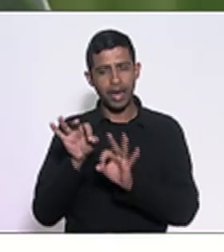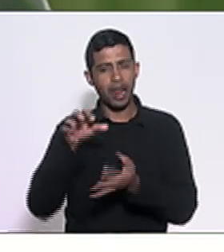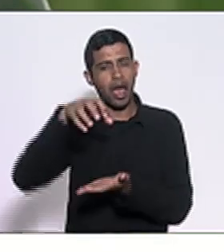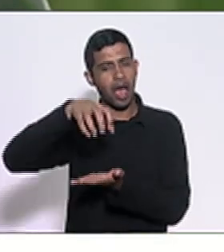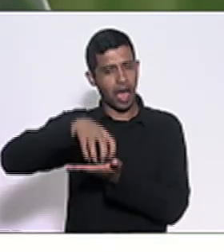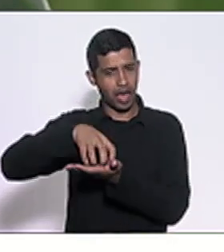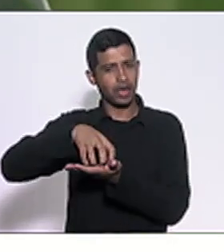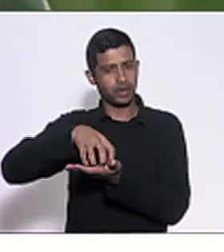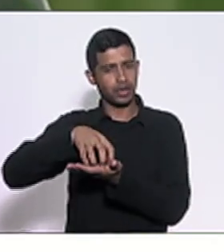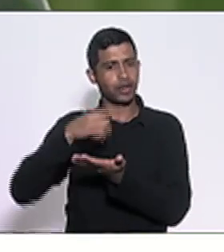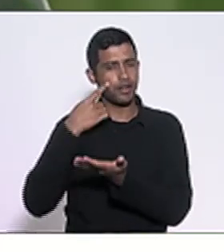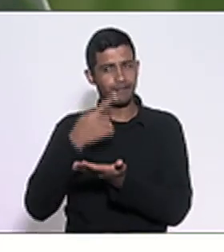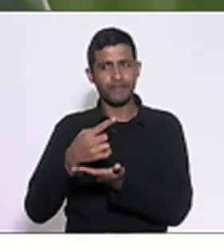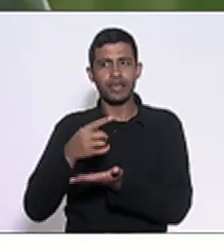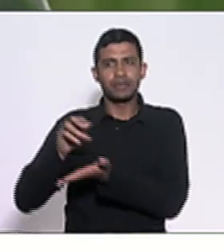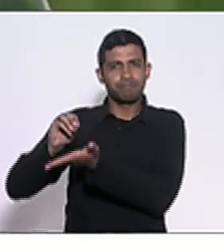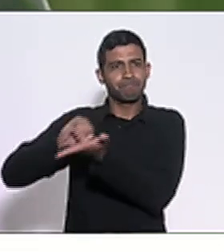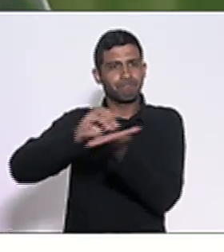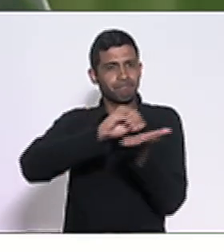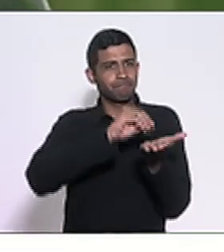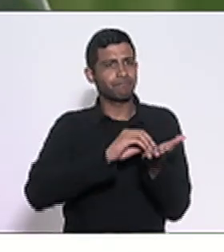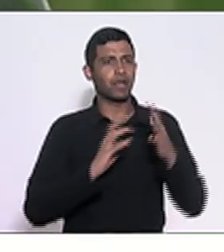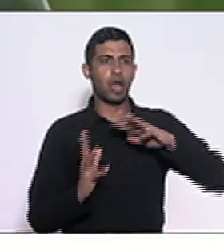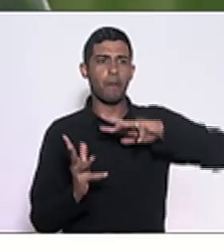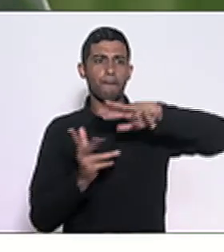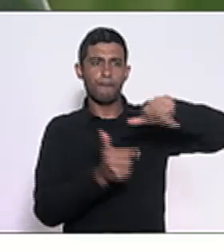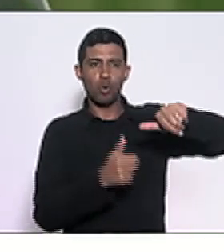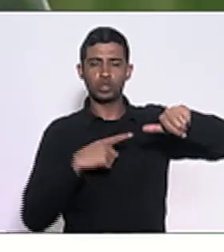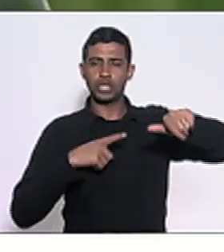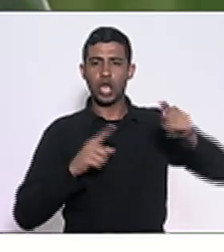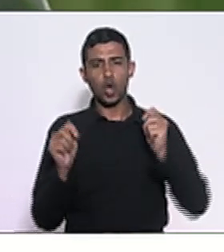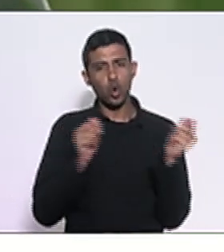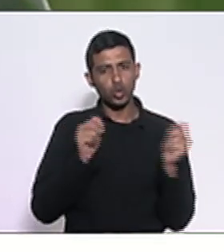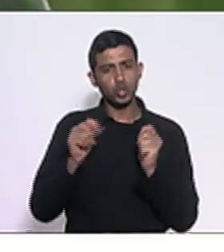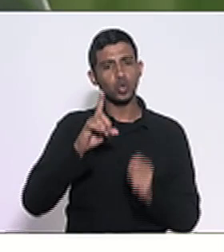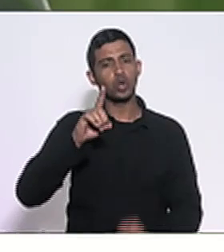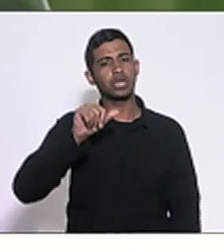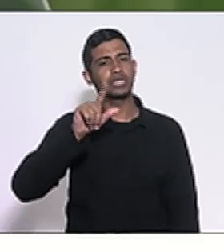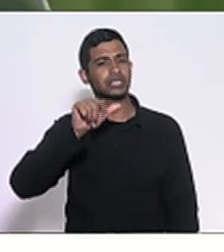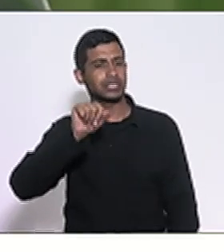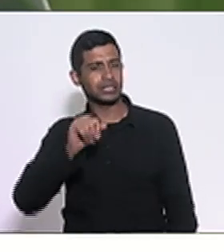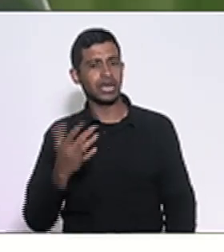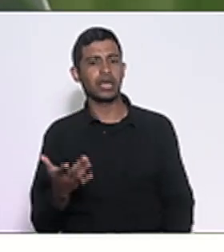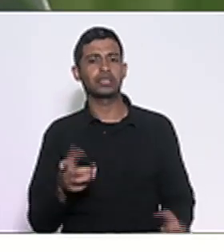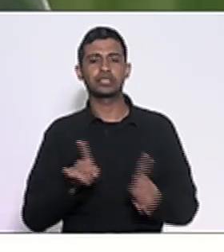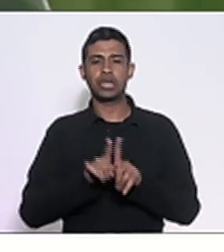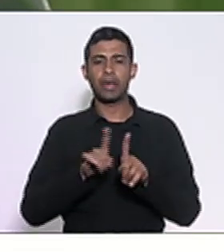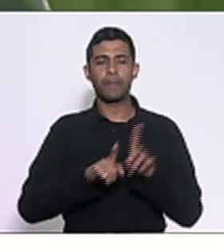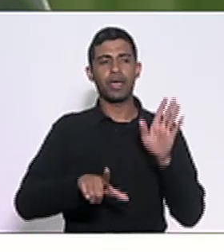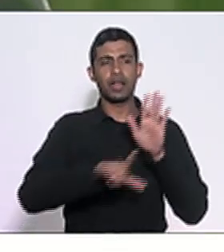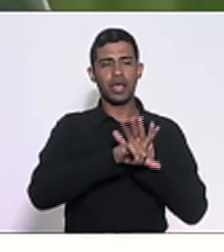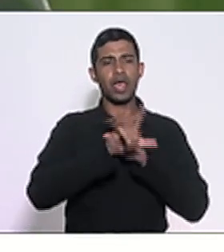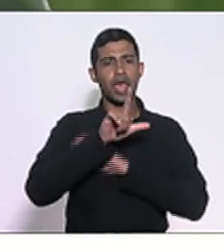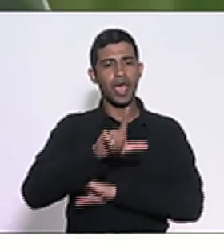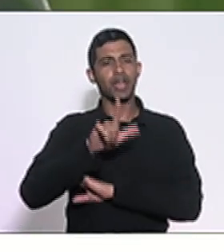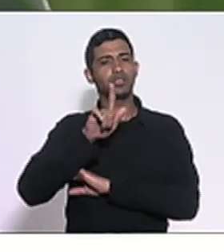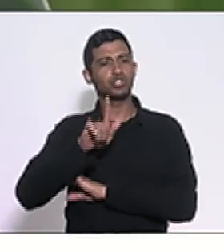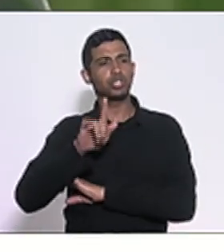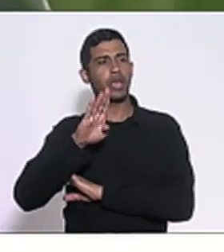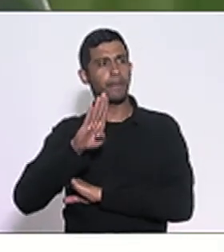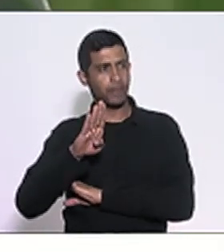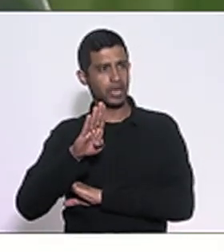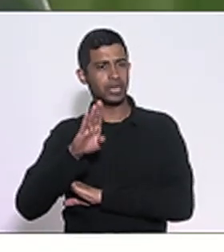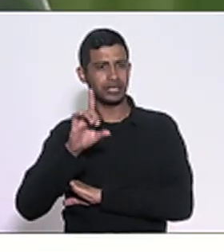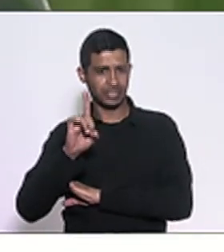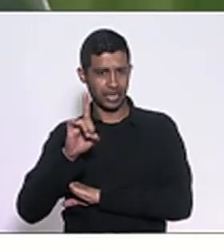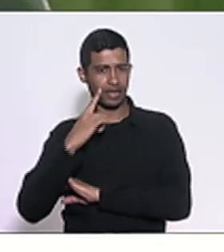face da necessidade do mundo hoje, controle de dados, a própria nova legislação LGPD vai entrar agora a